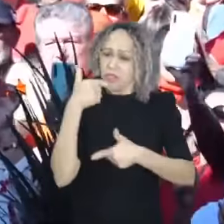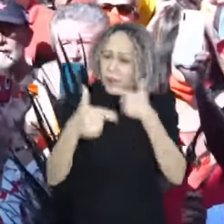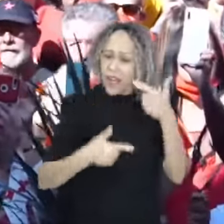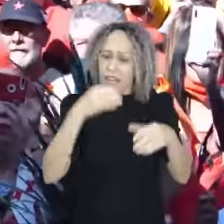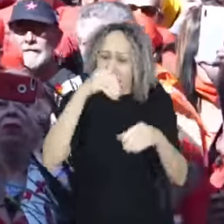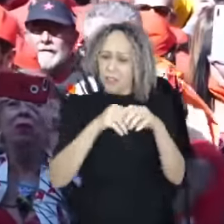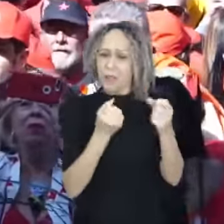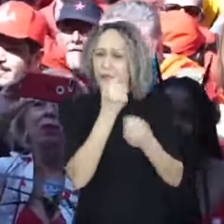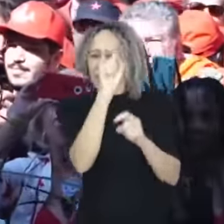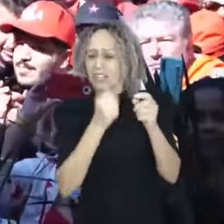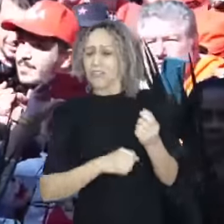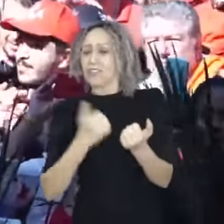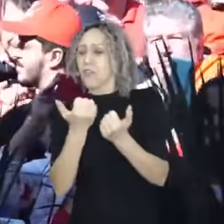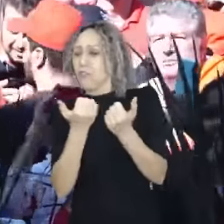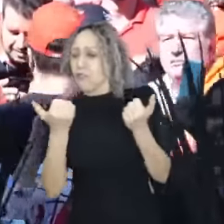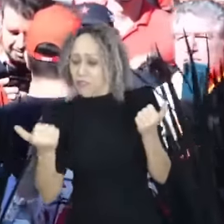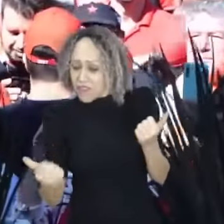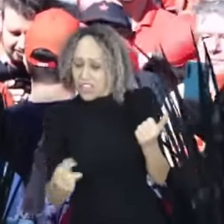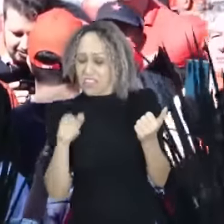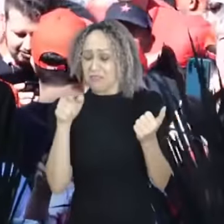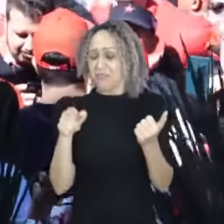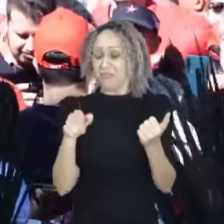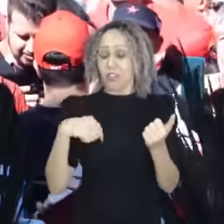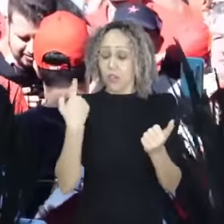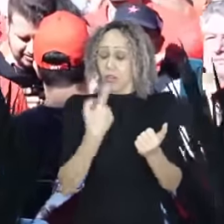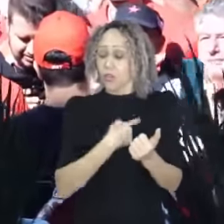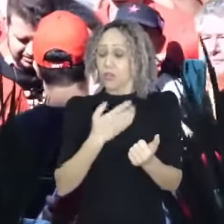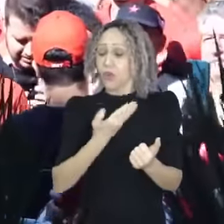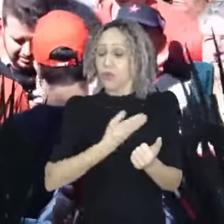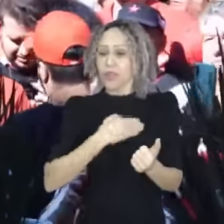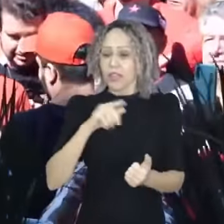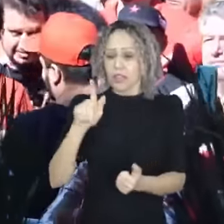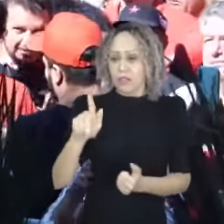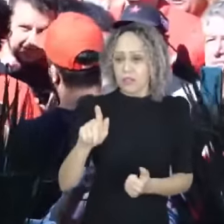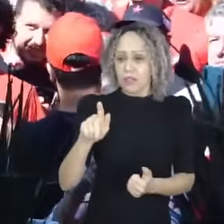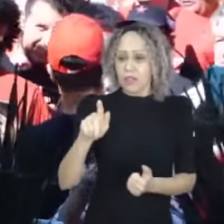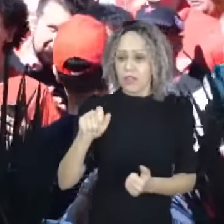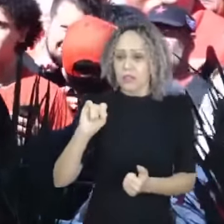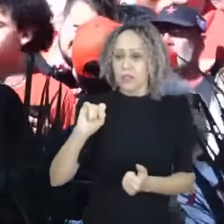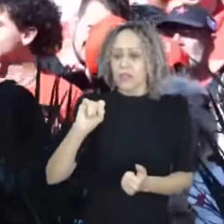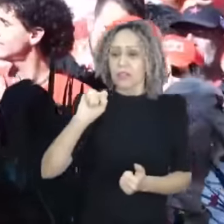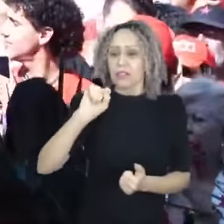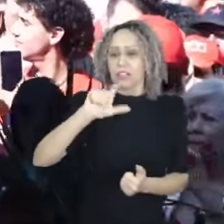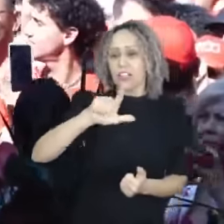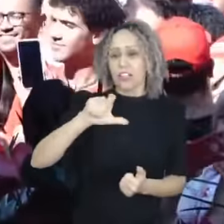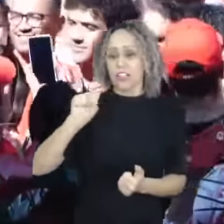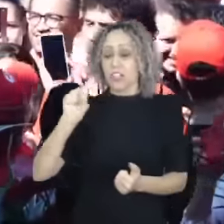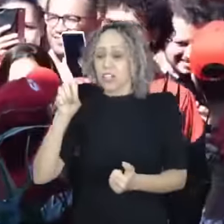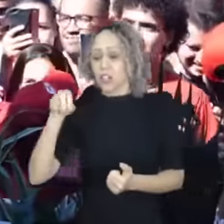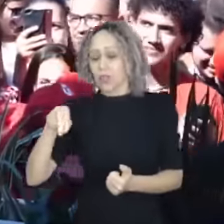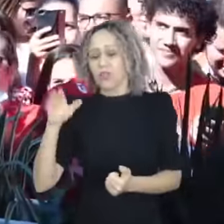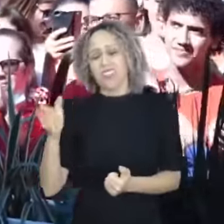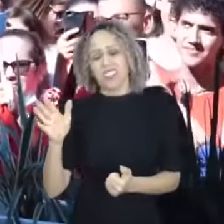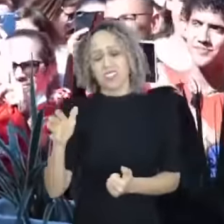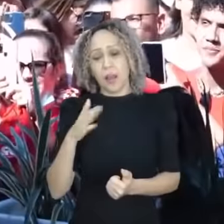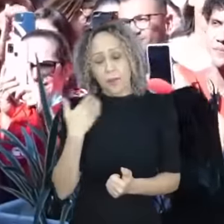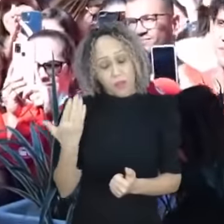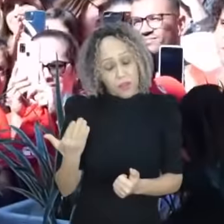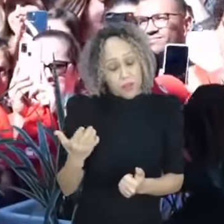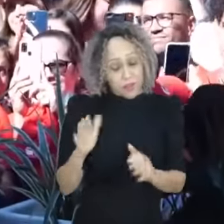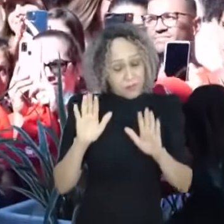aqui, nosso companheiro Gilson, que já se foi, mas que durante quase 30 anos a